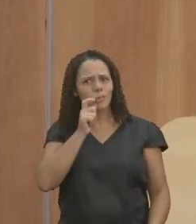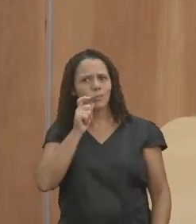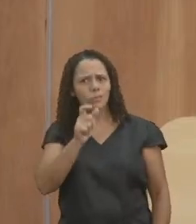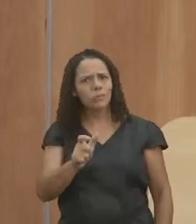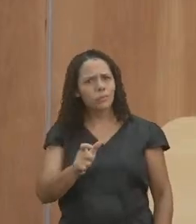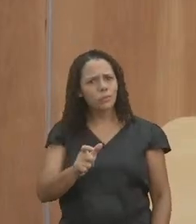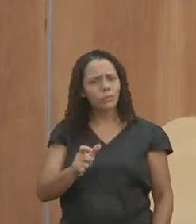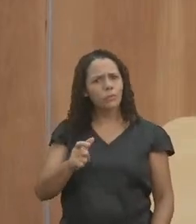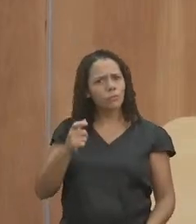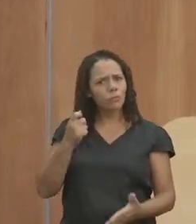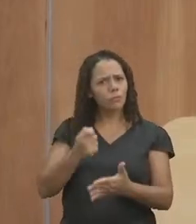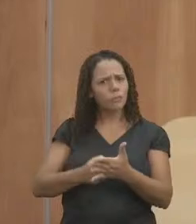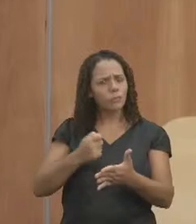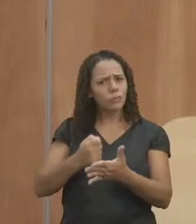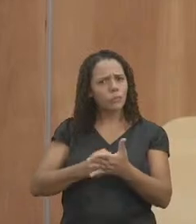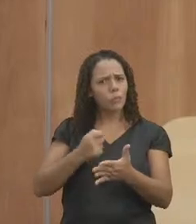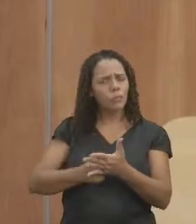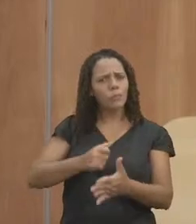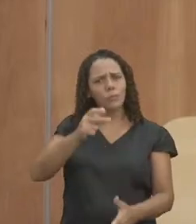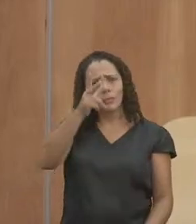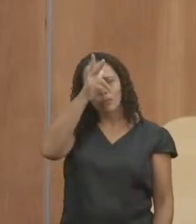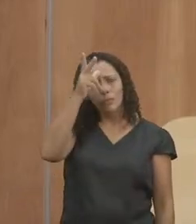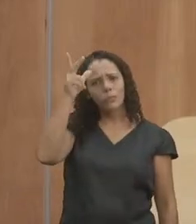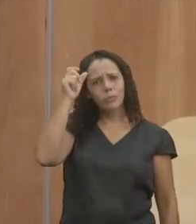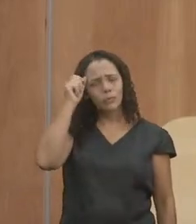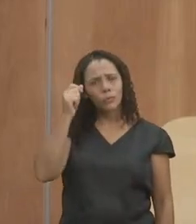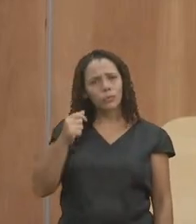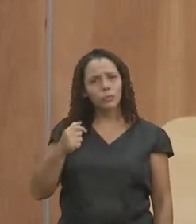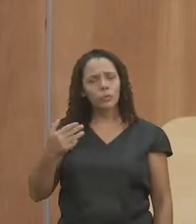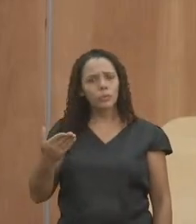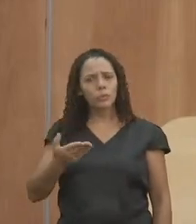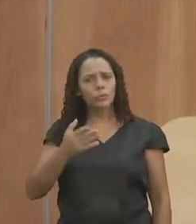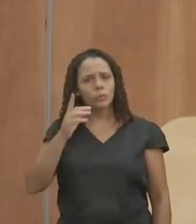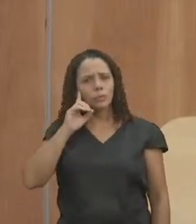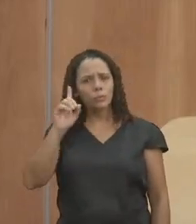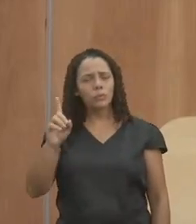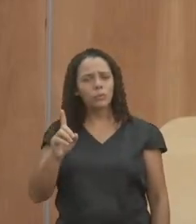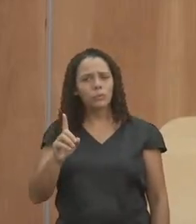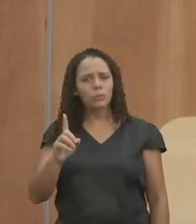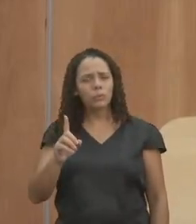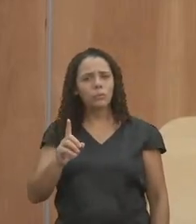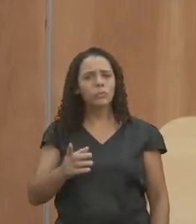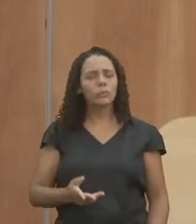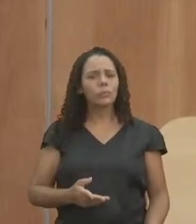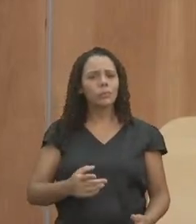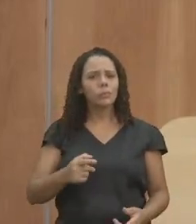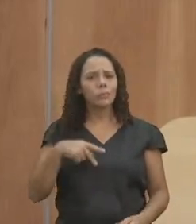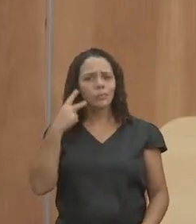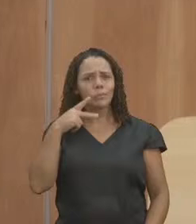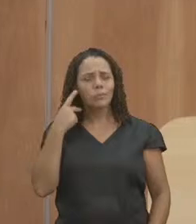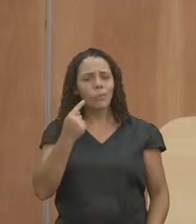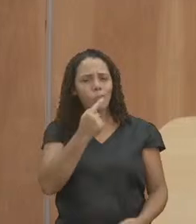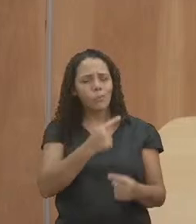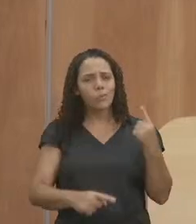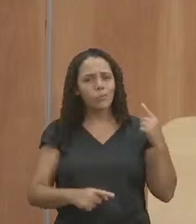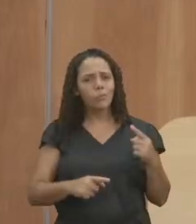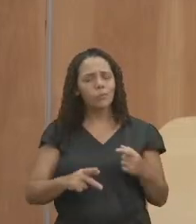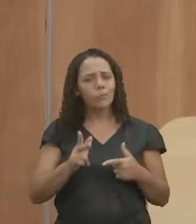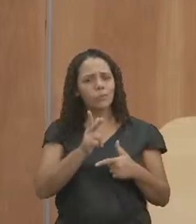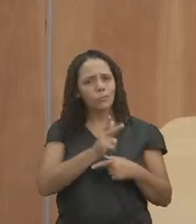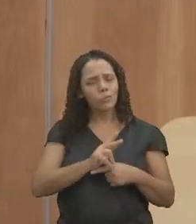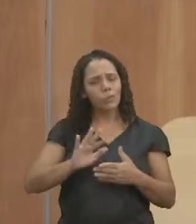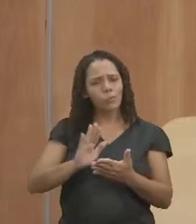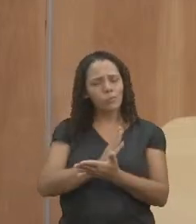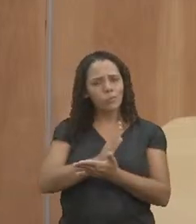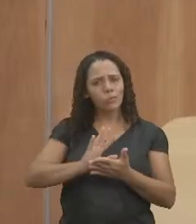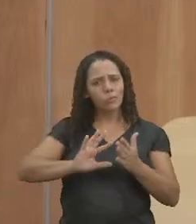céus. Eu fiquei sabendo esses dias que os vereadores foram proibidos de fazer vídeos criticando alguns partidos, né? Não todos. Alguns partidos foram proibidos de fazer